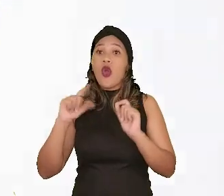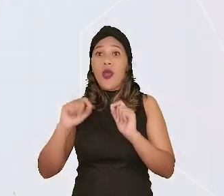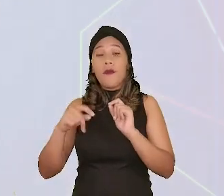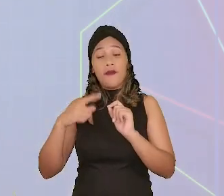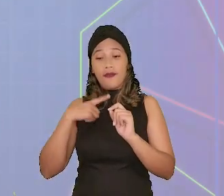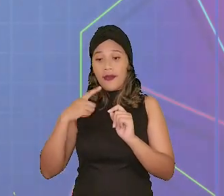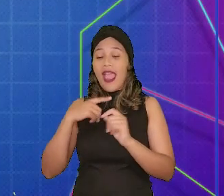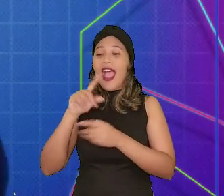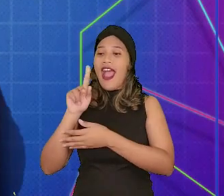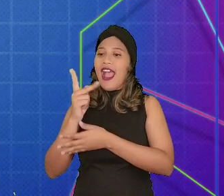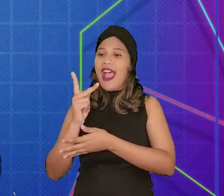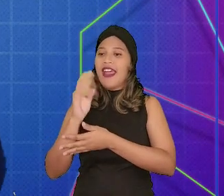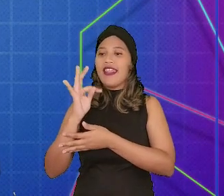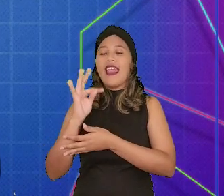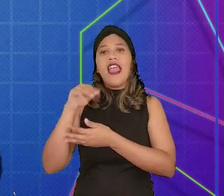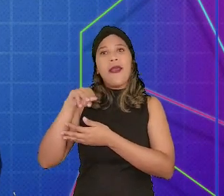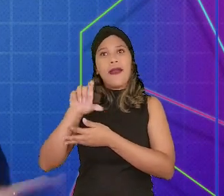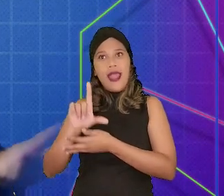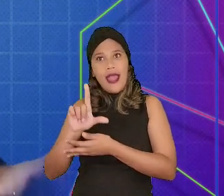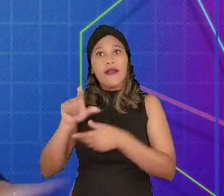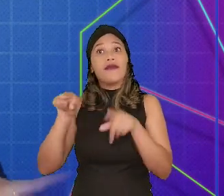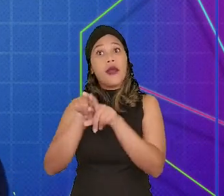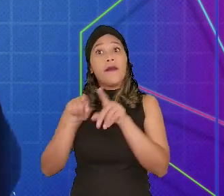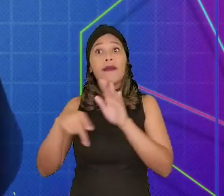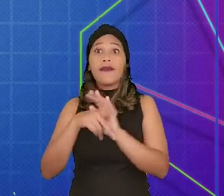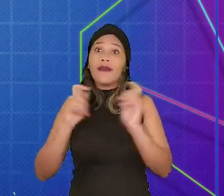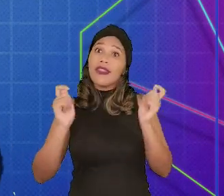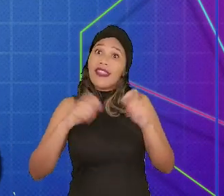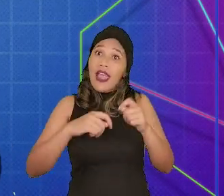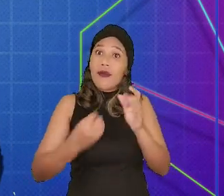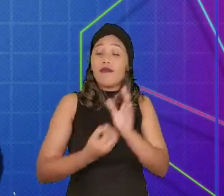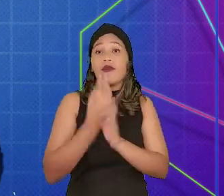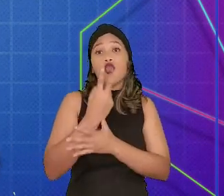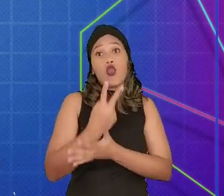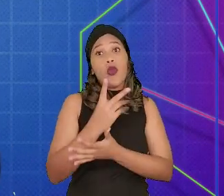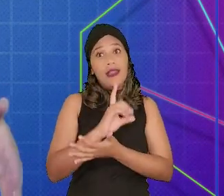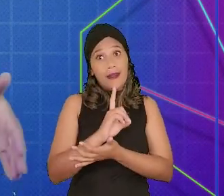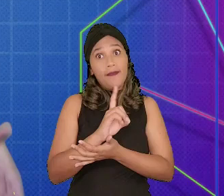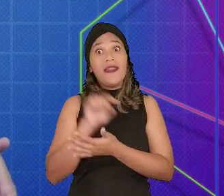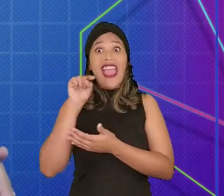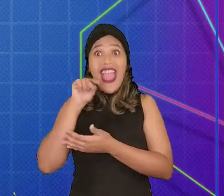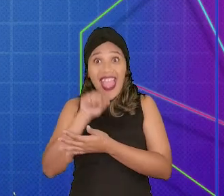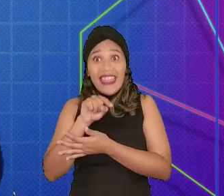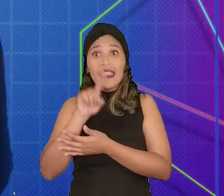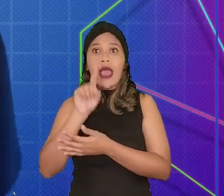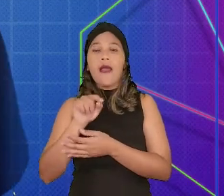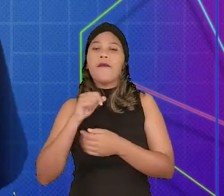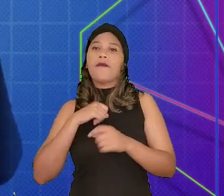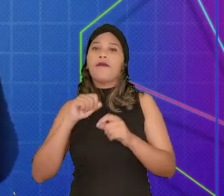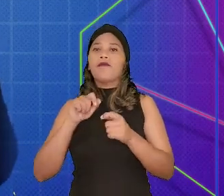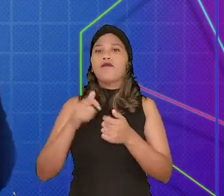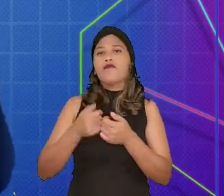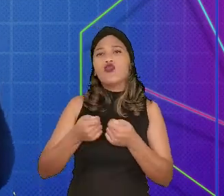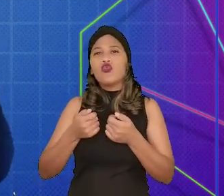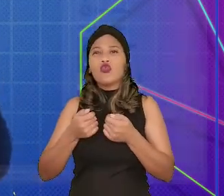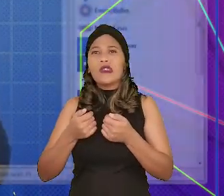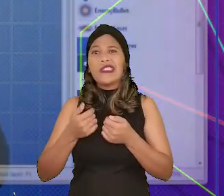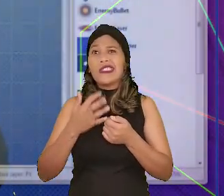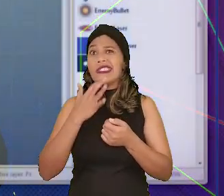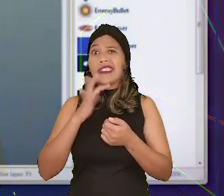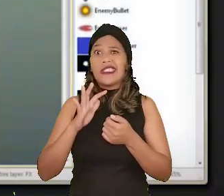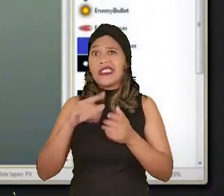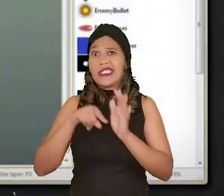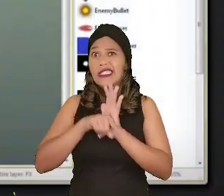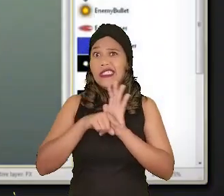baseado no HTML e JavaScript, e é bom para desenvolver jogos 2D. Essa engine é indicada para quem ainda não tem